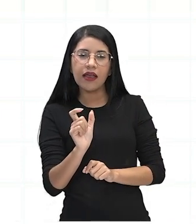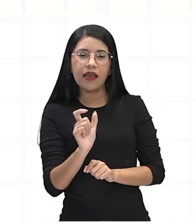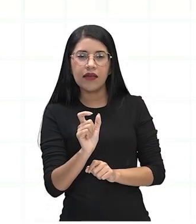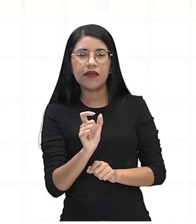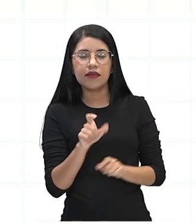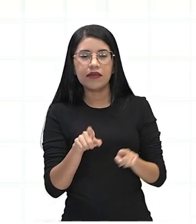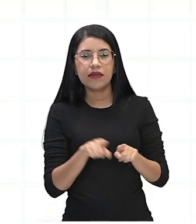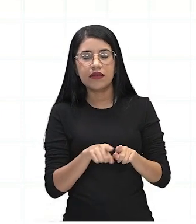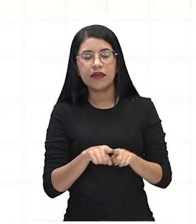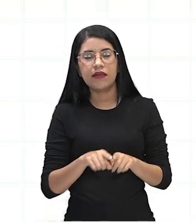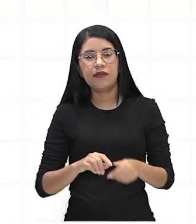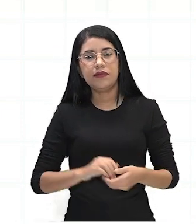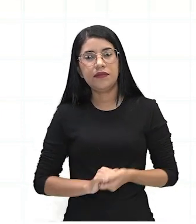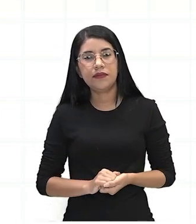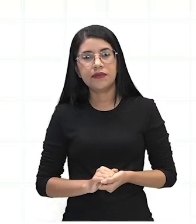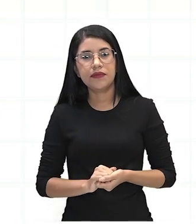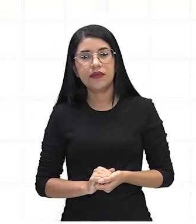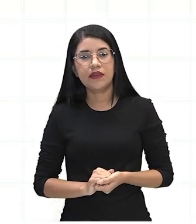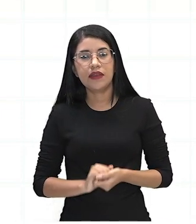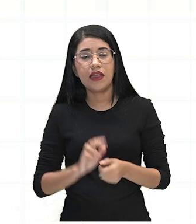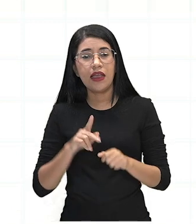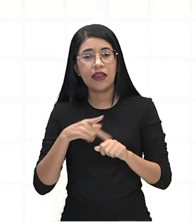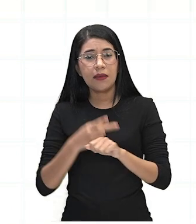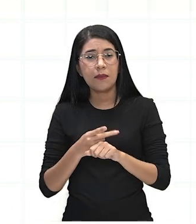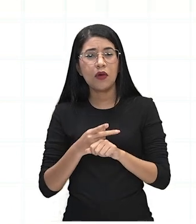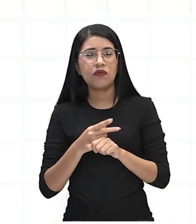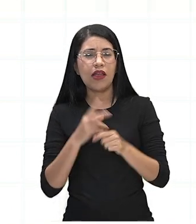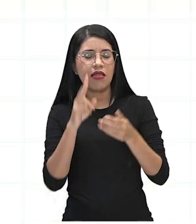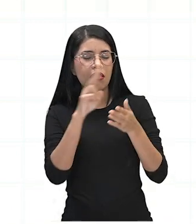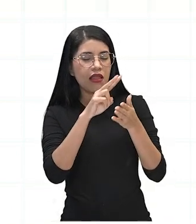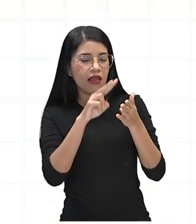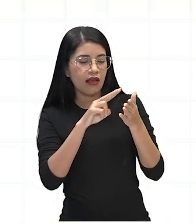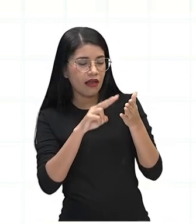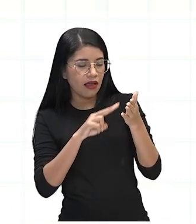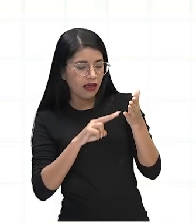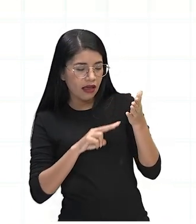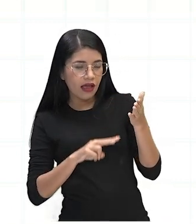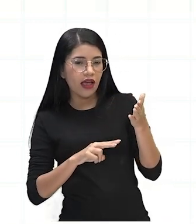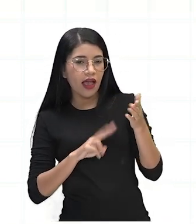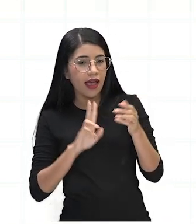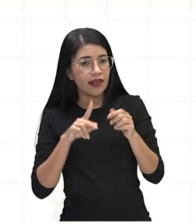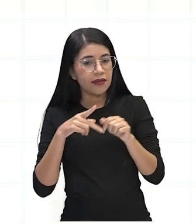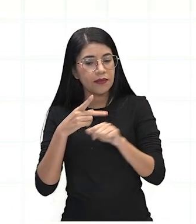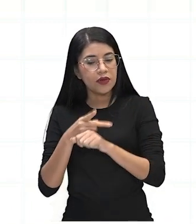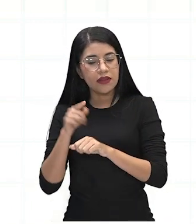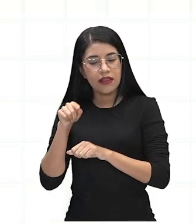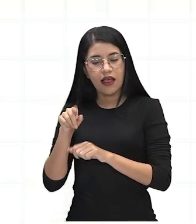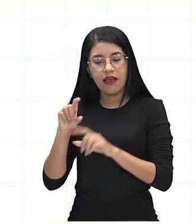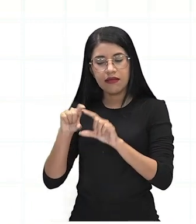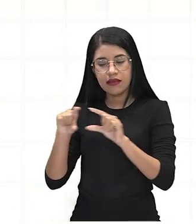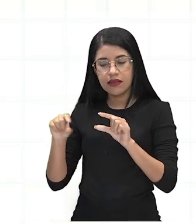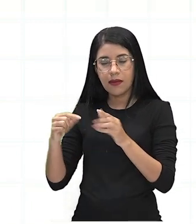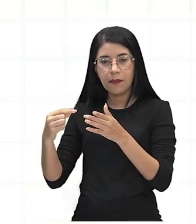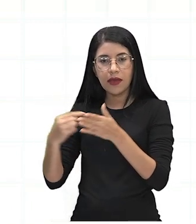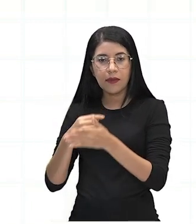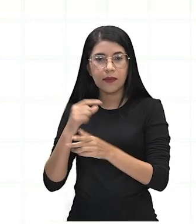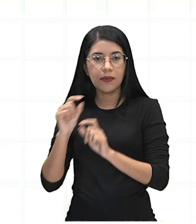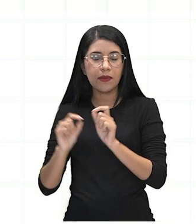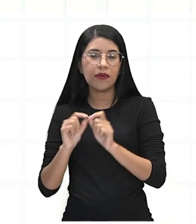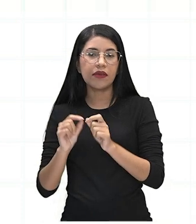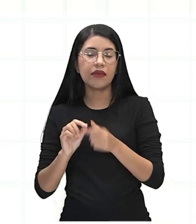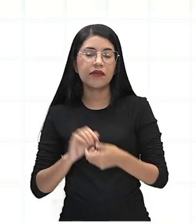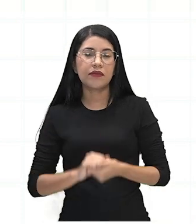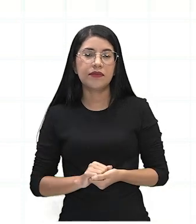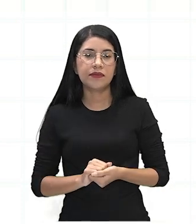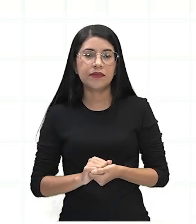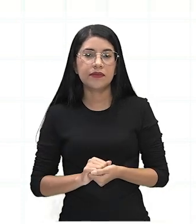cognatas, e aí que vocês devem correr ali para a pergunta, a primeira coisa que a gente faz,